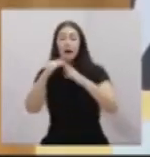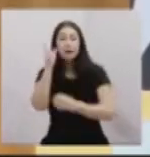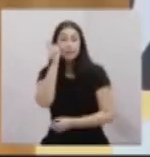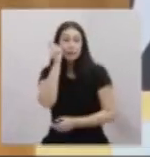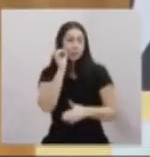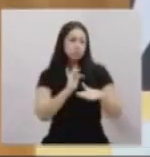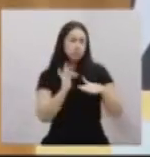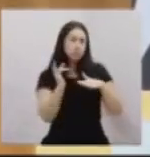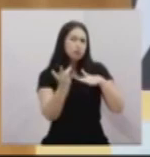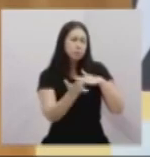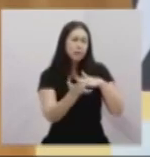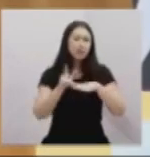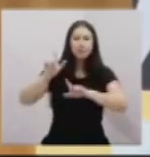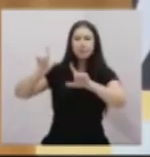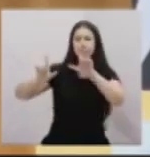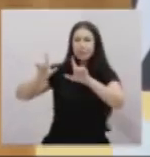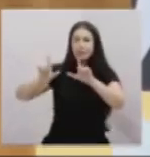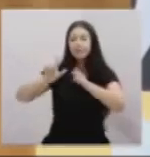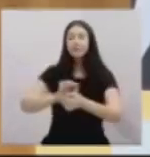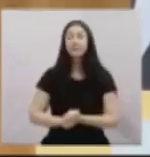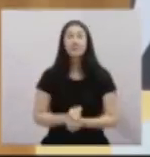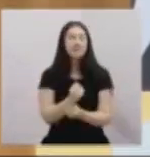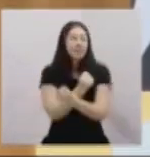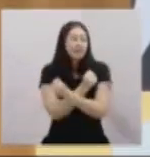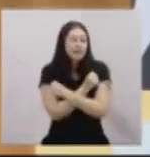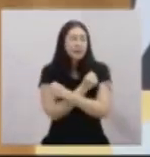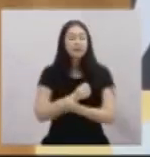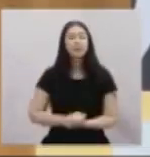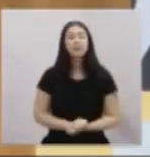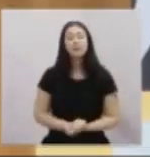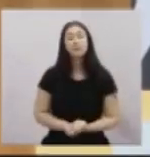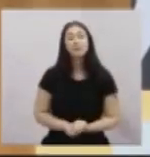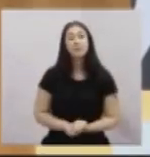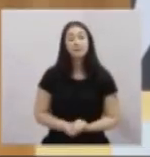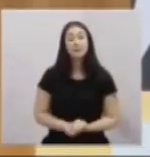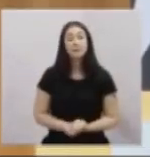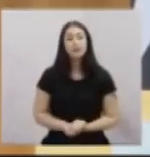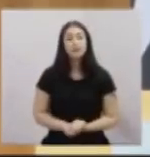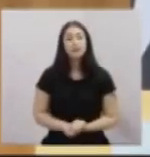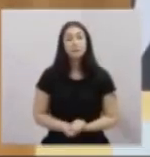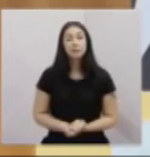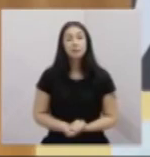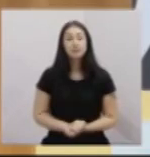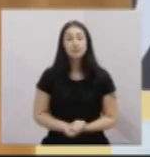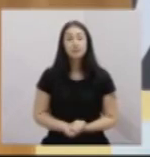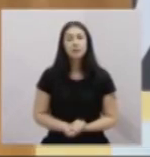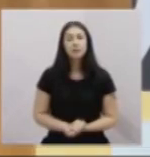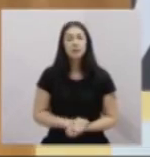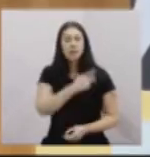redes sociais, pela TV Câmara. Um grande abraço a vocês. O maior dentre